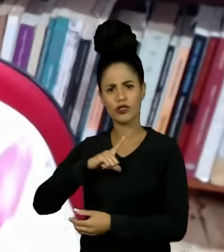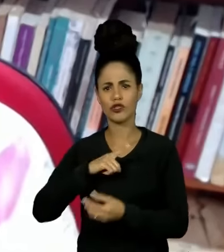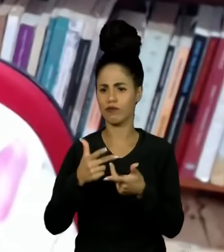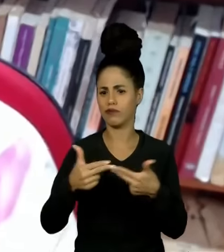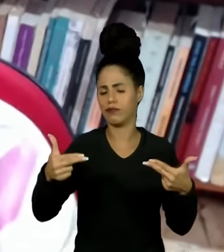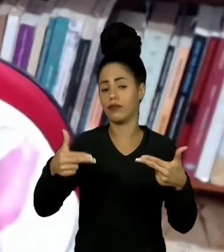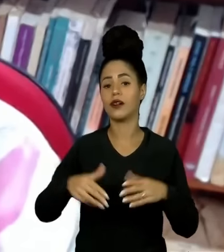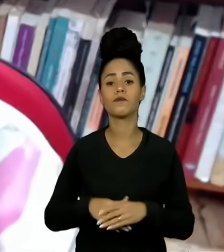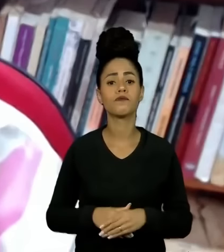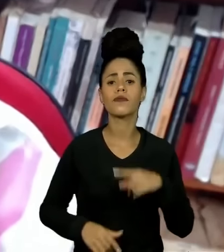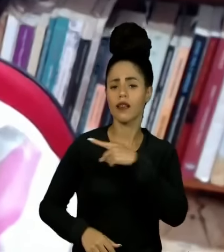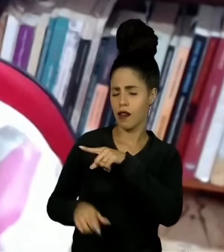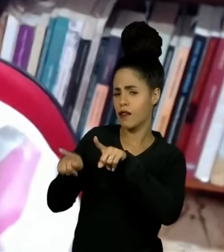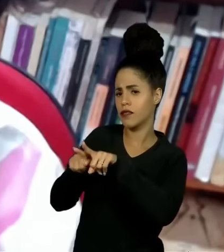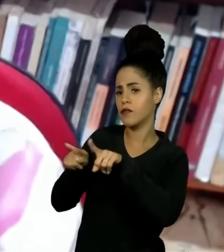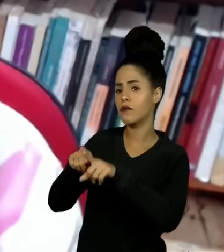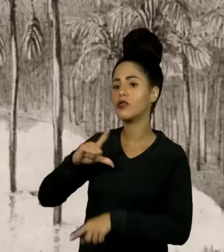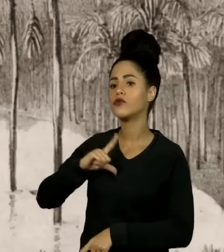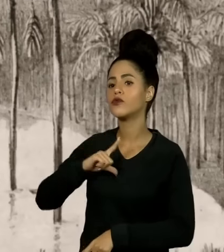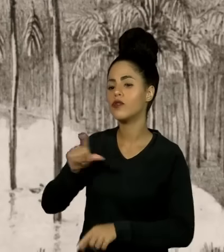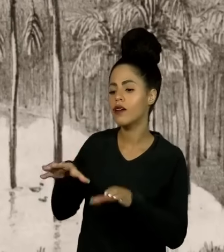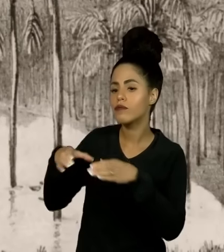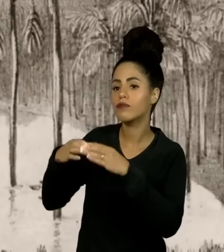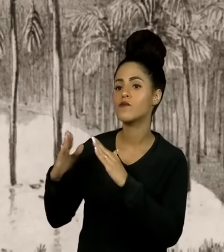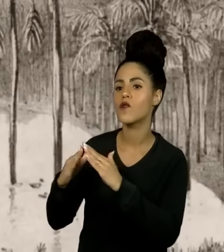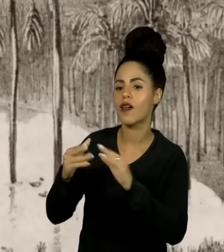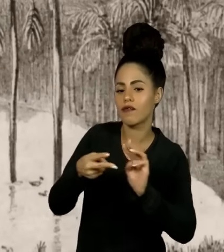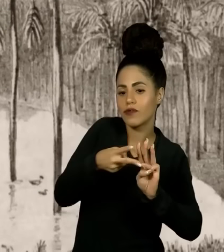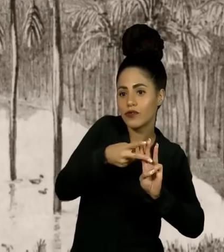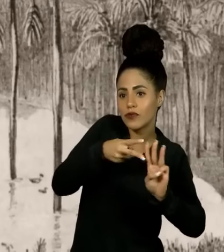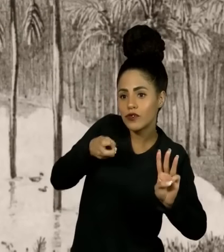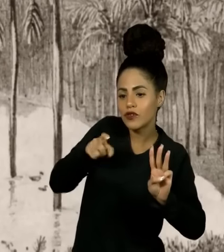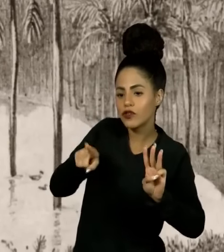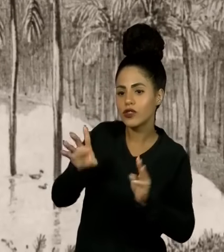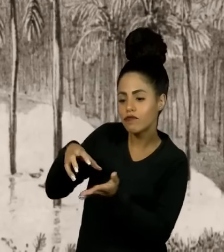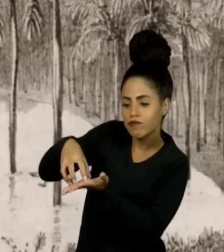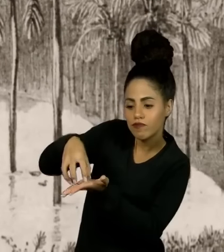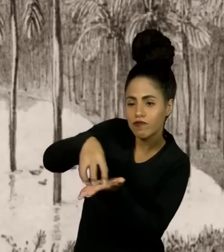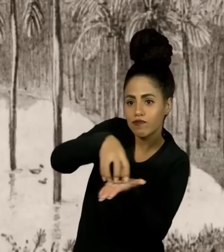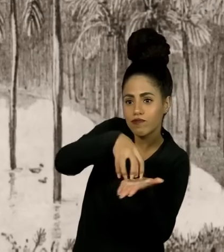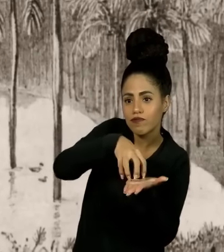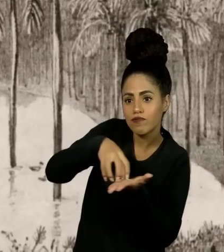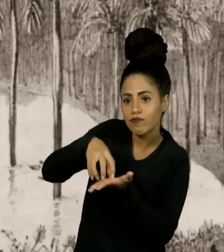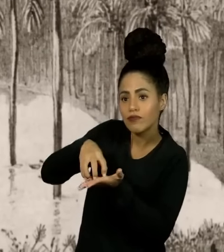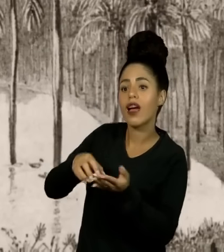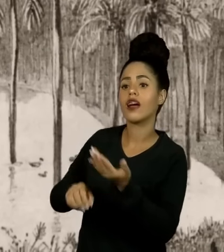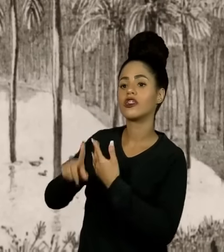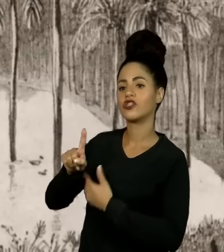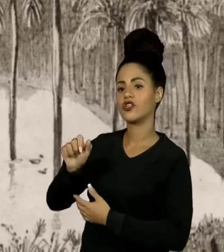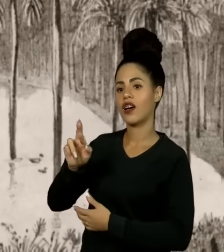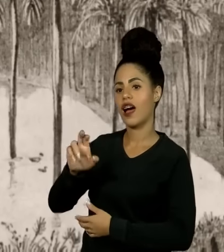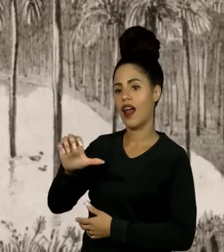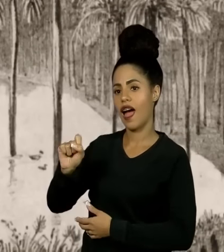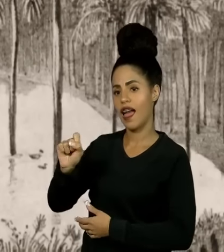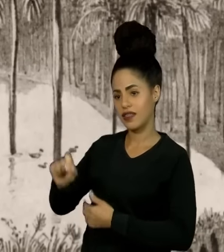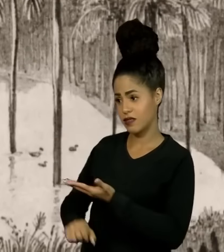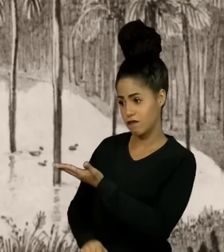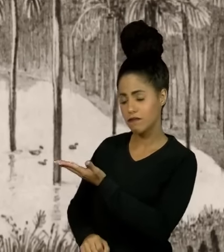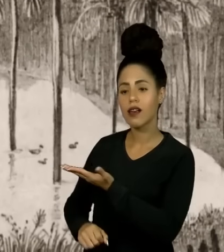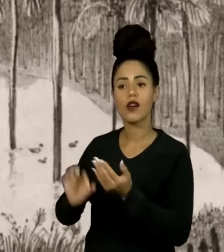E ali também, onde moravam os indígenas da nação Charaés, que tinham ouro prática, de